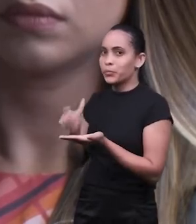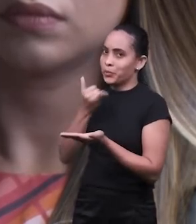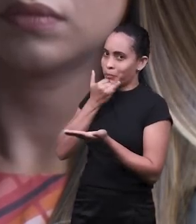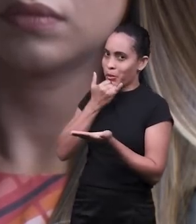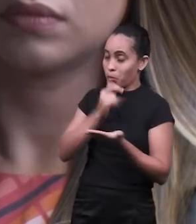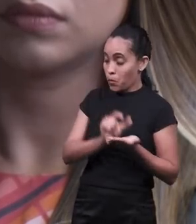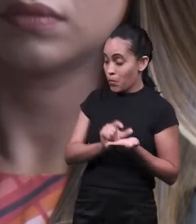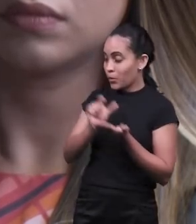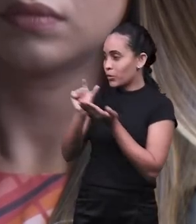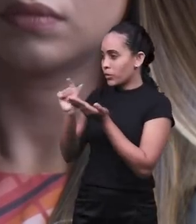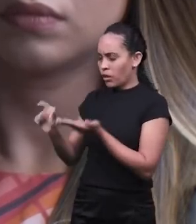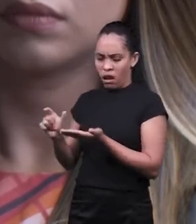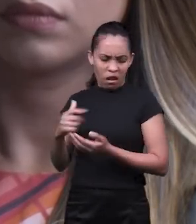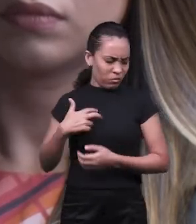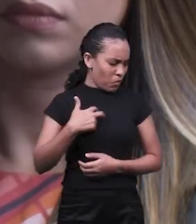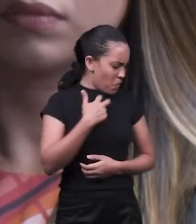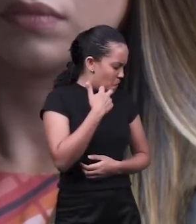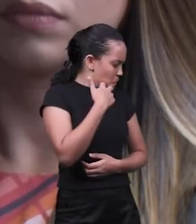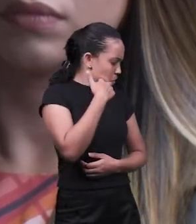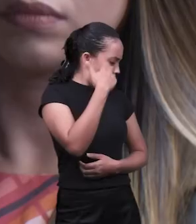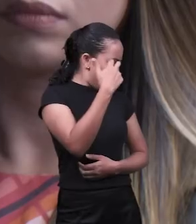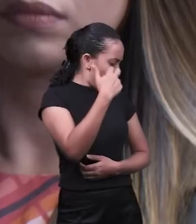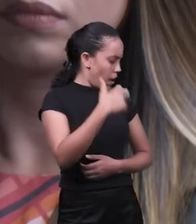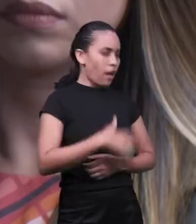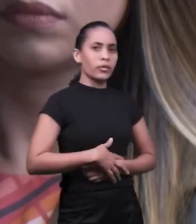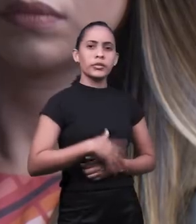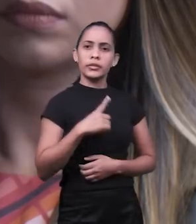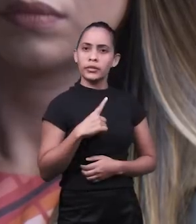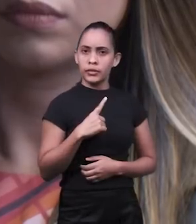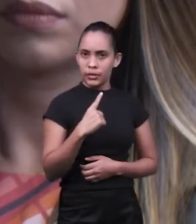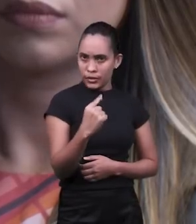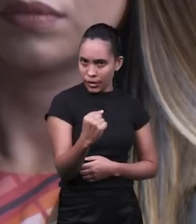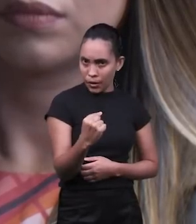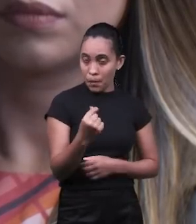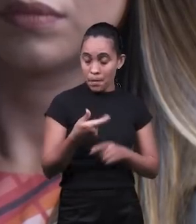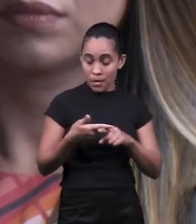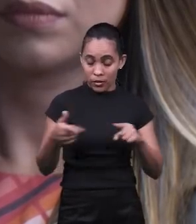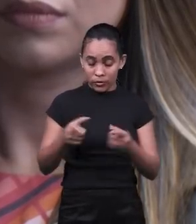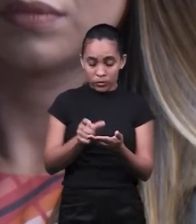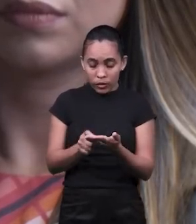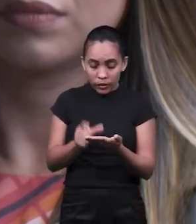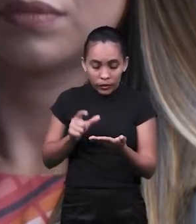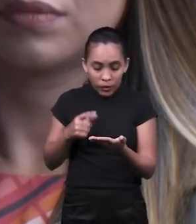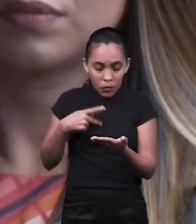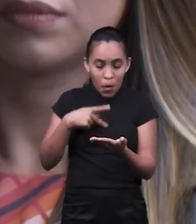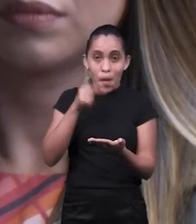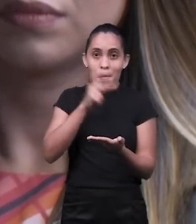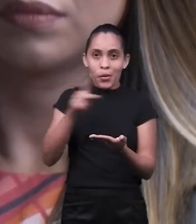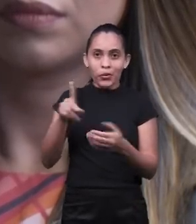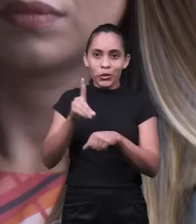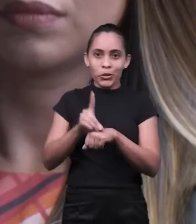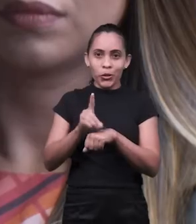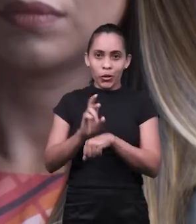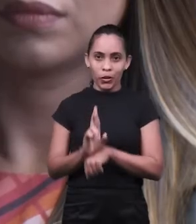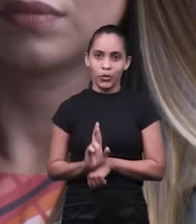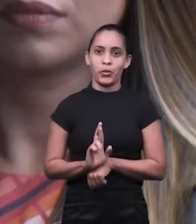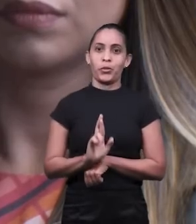até envergonhado e saiu dali, eu acho que talvez até entristecido. Porque no cartão estava escrito, professor doutor